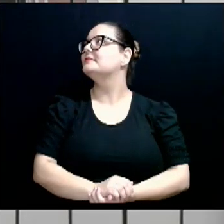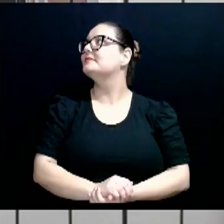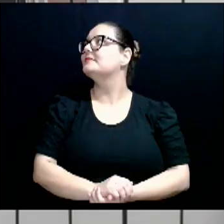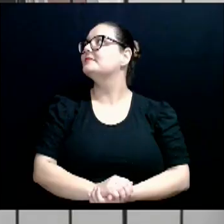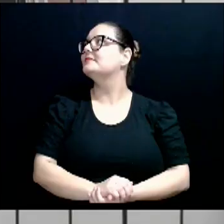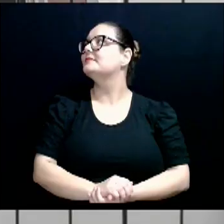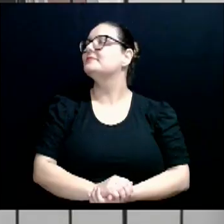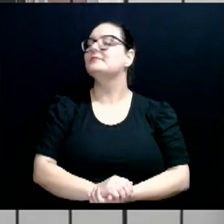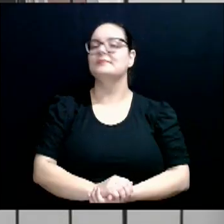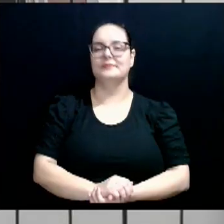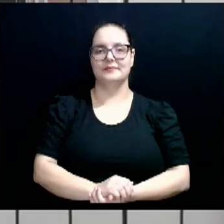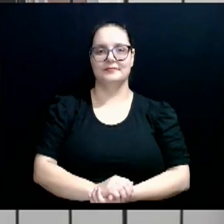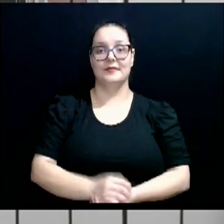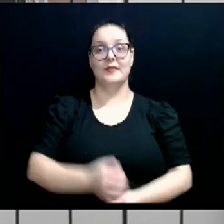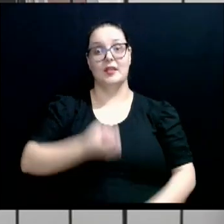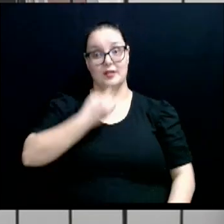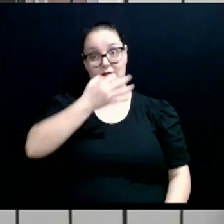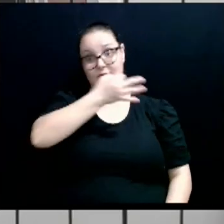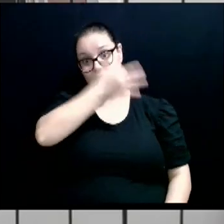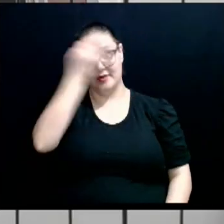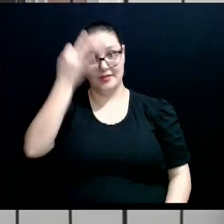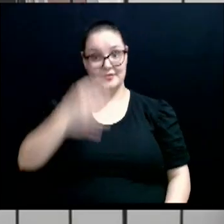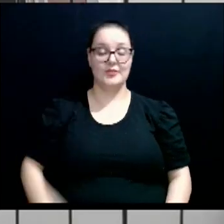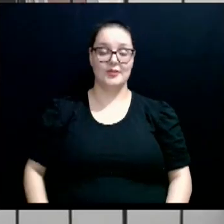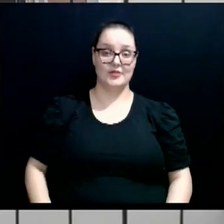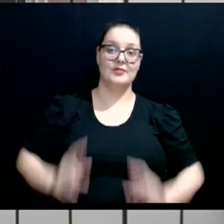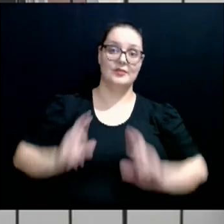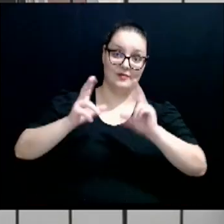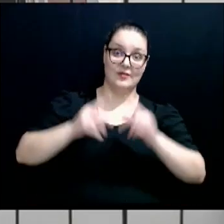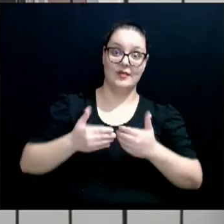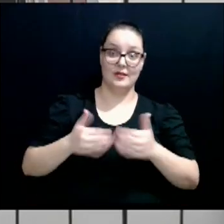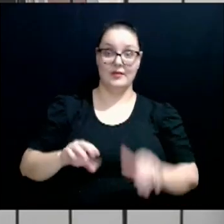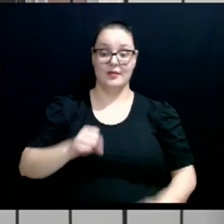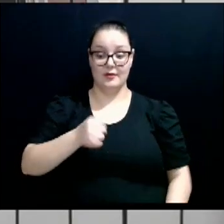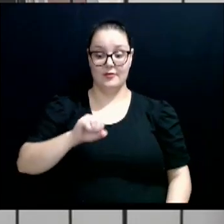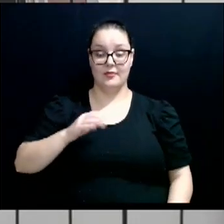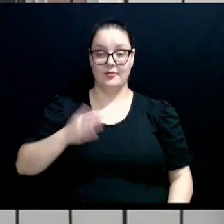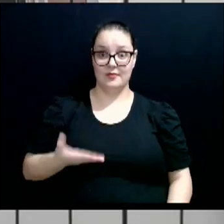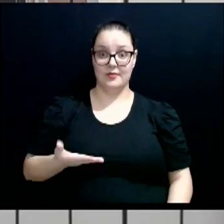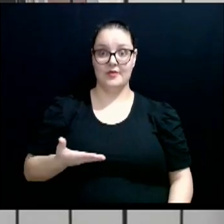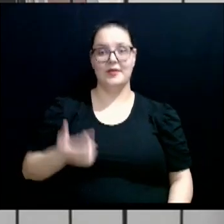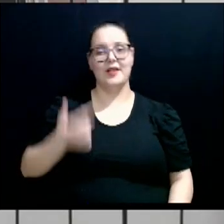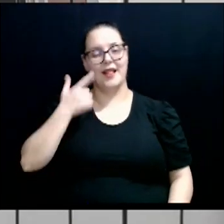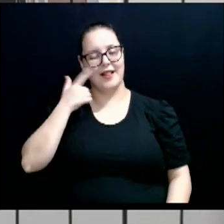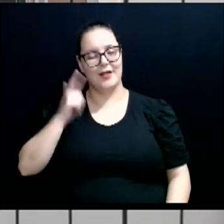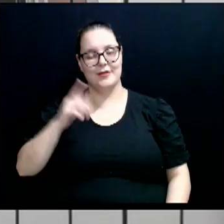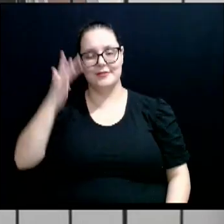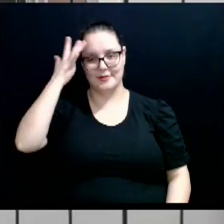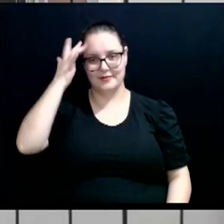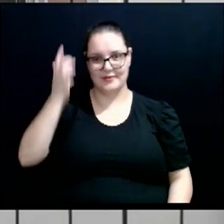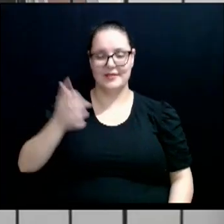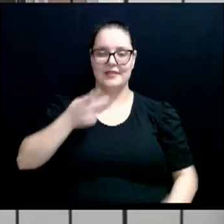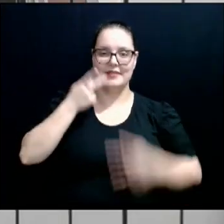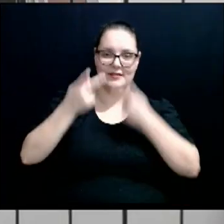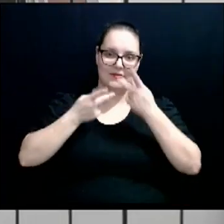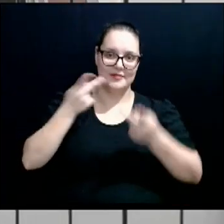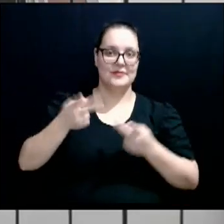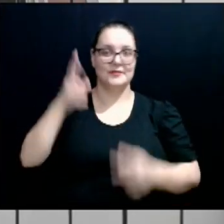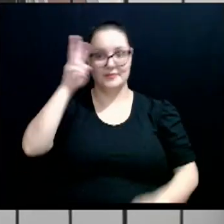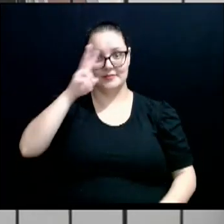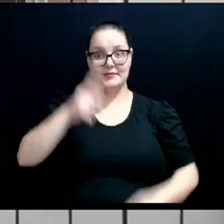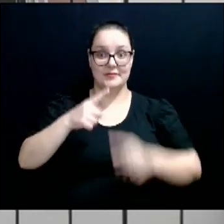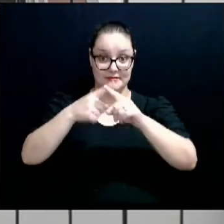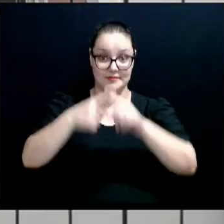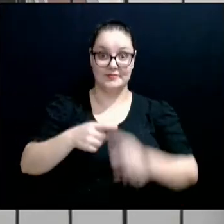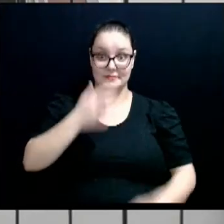Boa sorte ao Vôlei Renata, estreia hoje, então 8h30 da noite, claro que amanhã a gente conta a história desta partida para